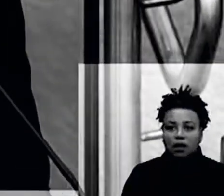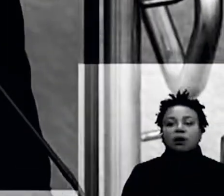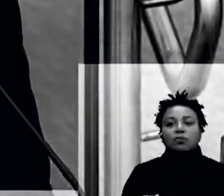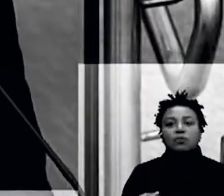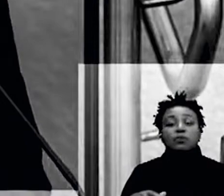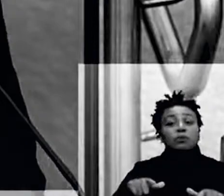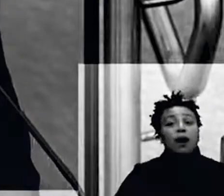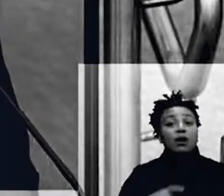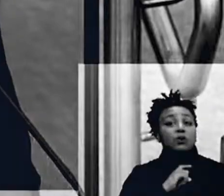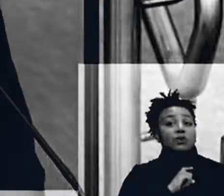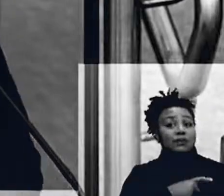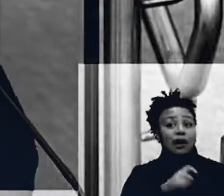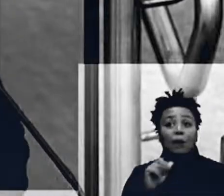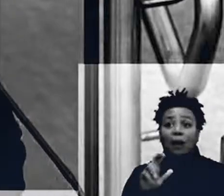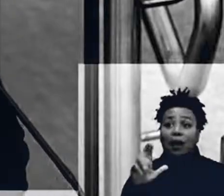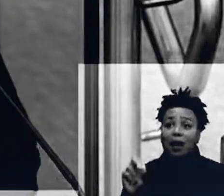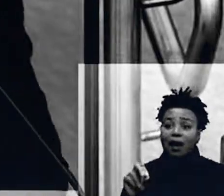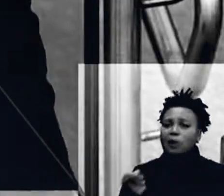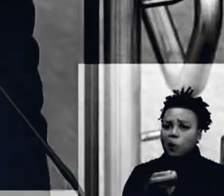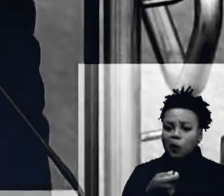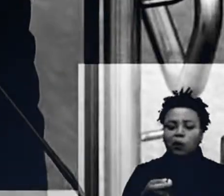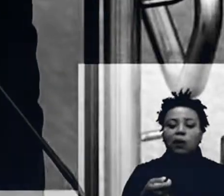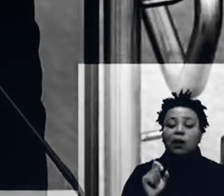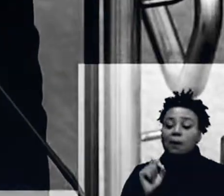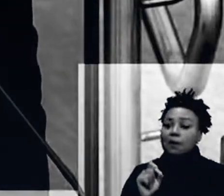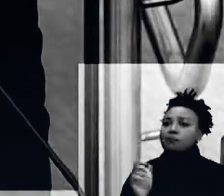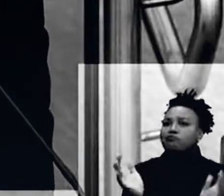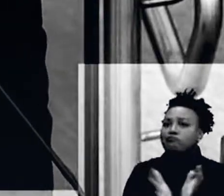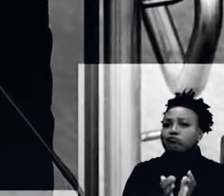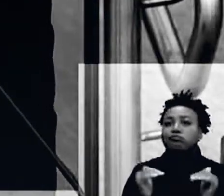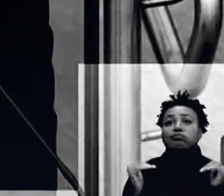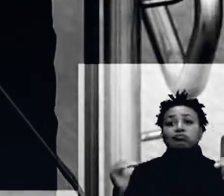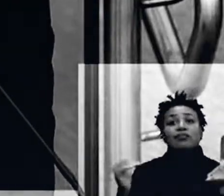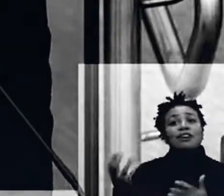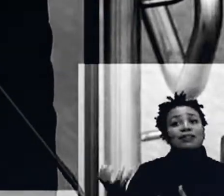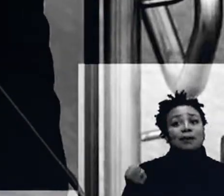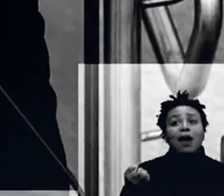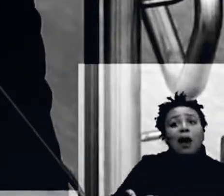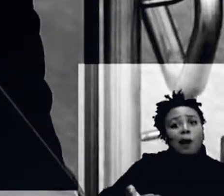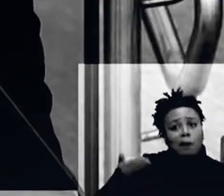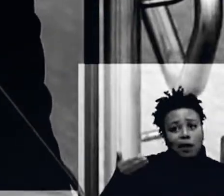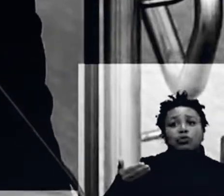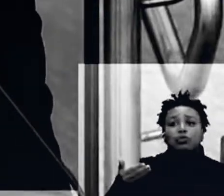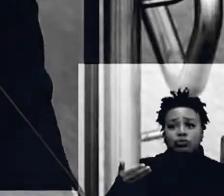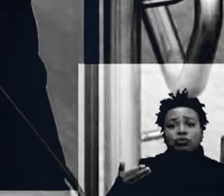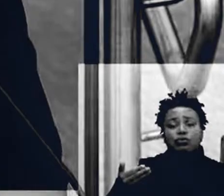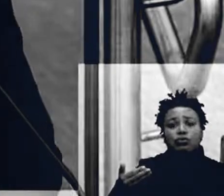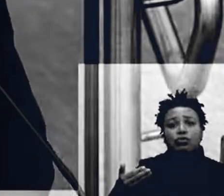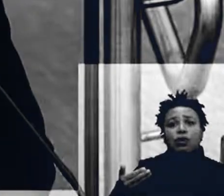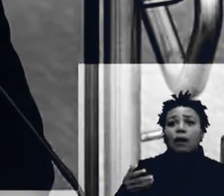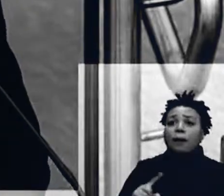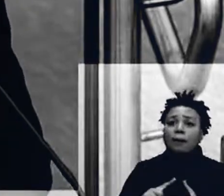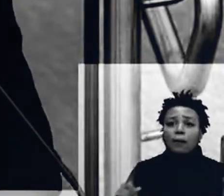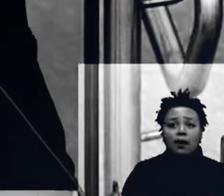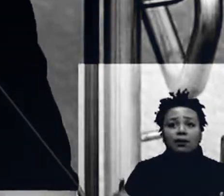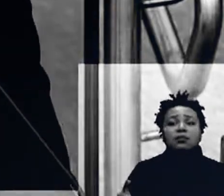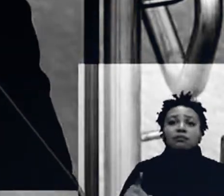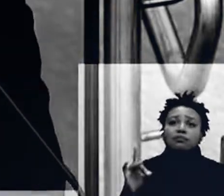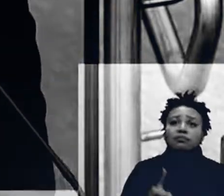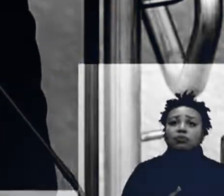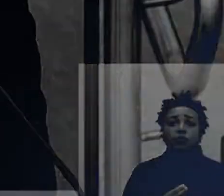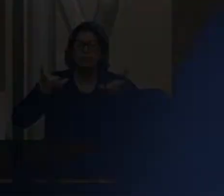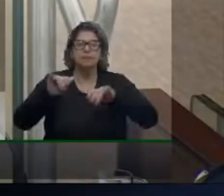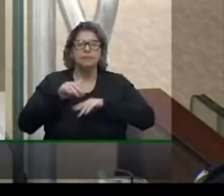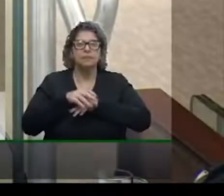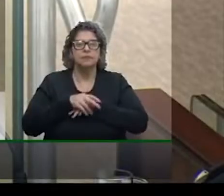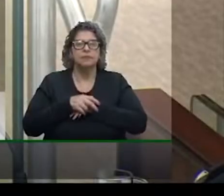um espaço fiscal raro e escasso para a elite, que vai receber um aumento proporcional, porém, em termos absolutos,